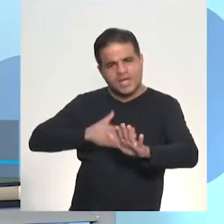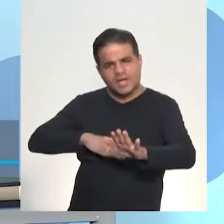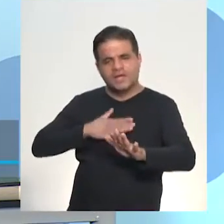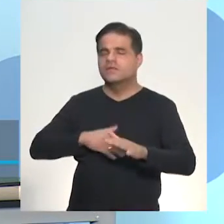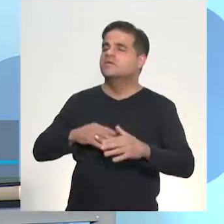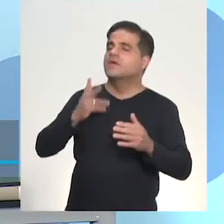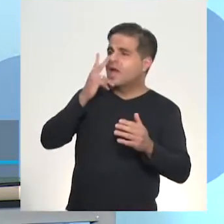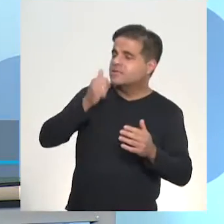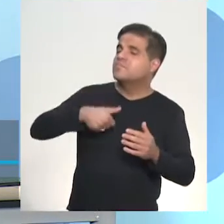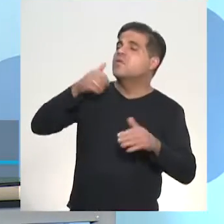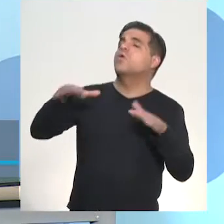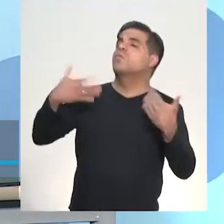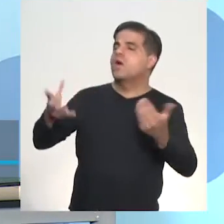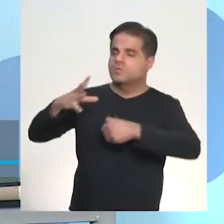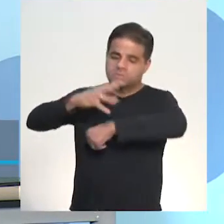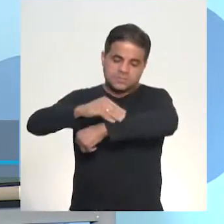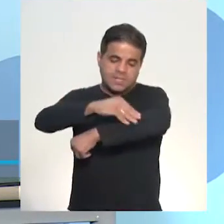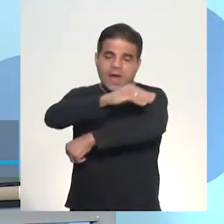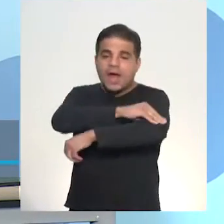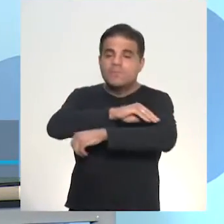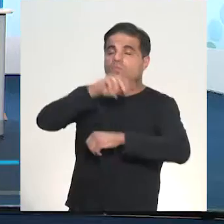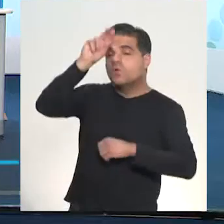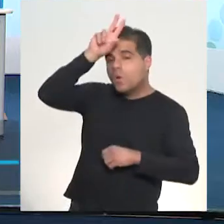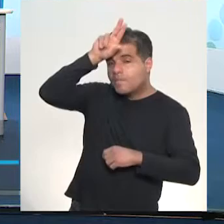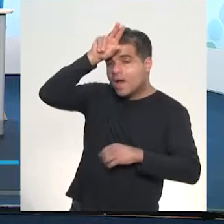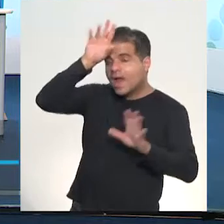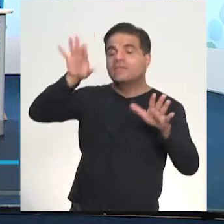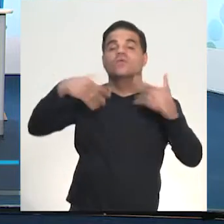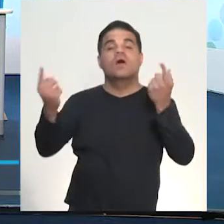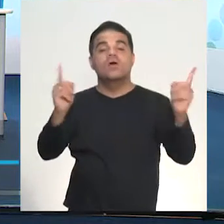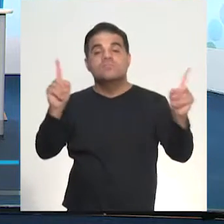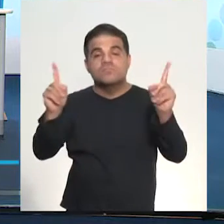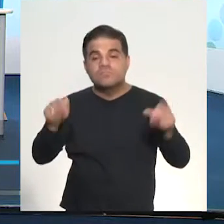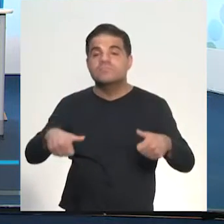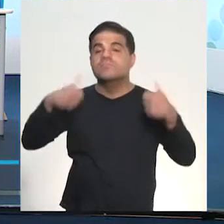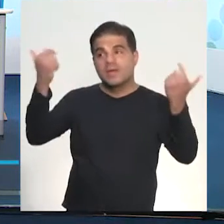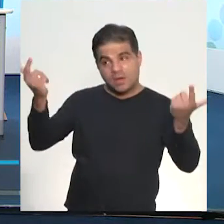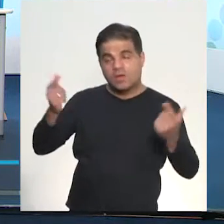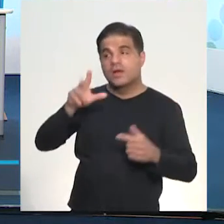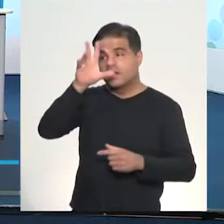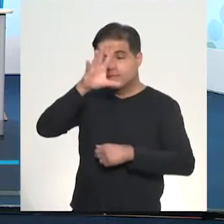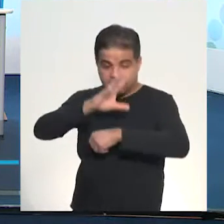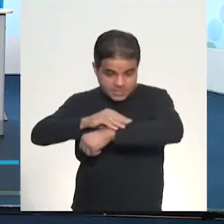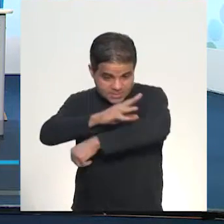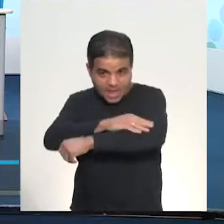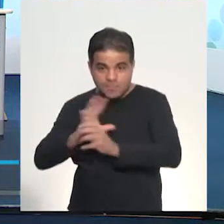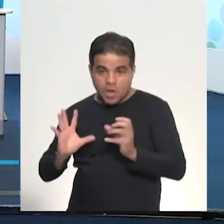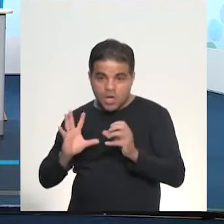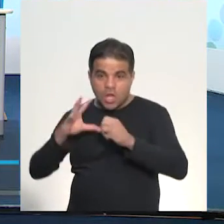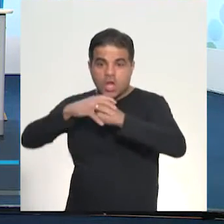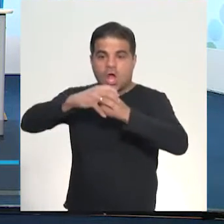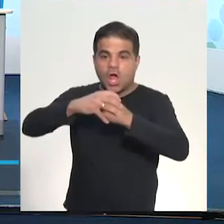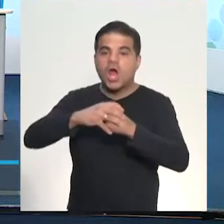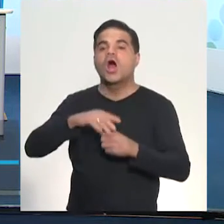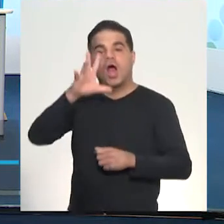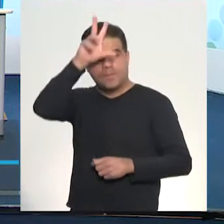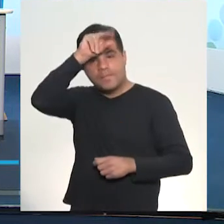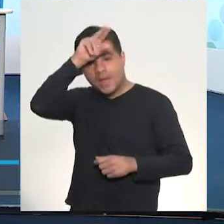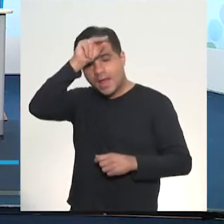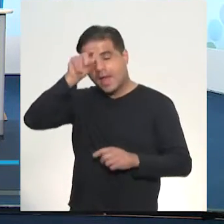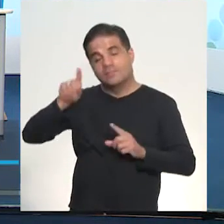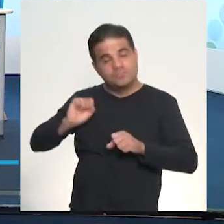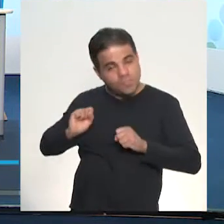prefere sapo ou barata? Né? O sapo Pois é. come a Então, barata. coloca aí na sua balança para ver o que é mais Né? importante. Então, ele pode te ajudar aí,